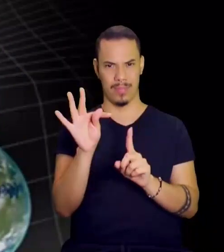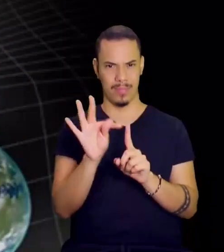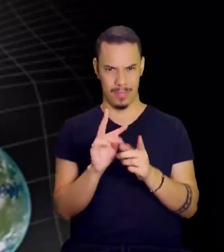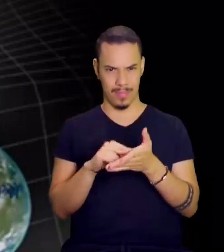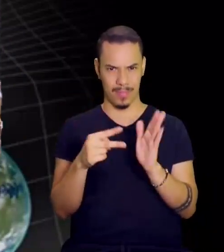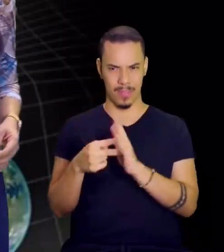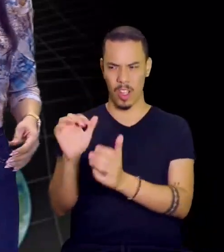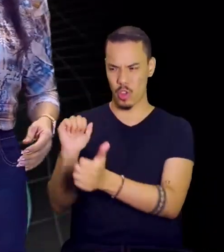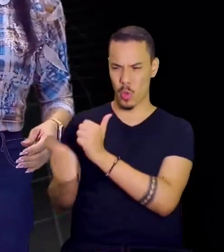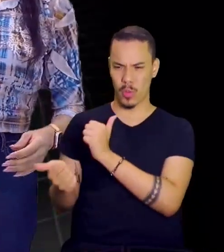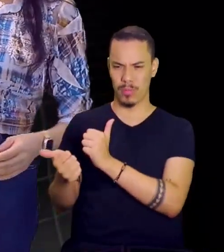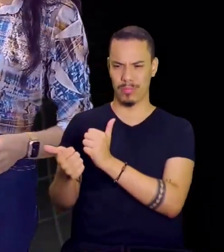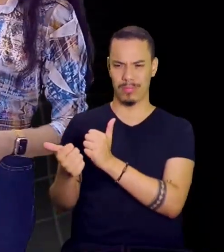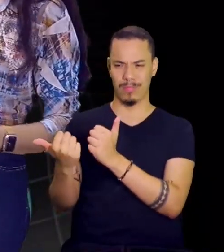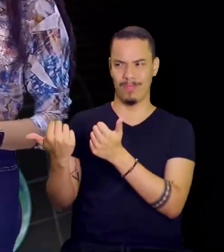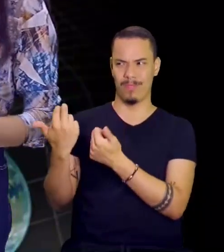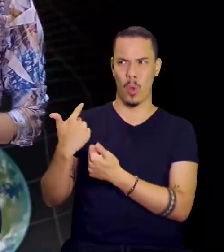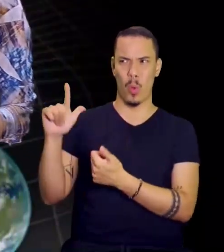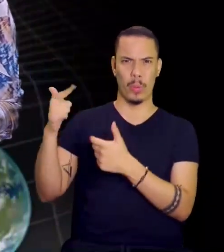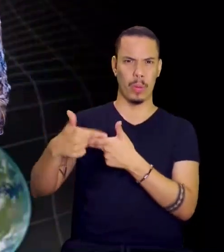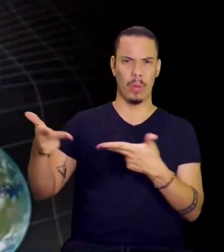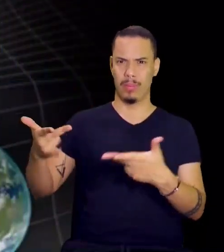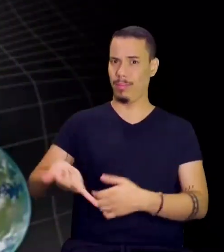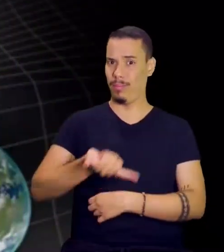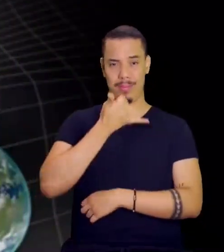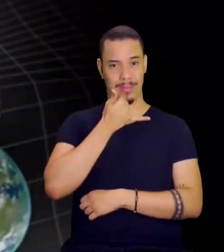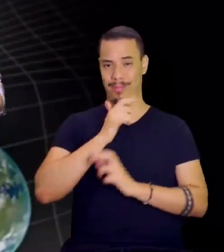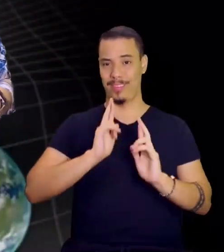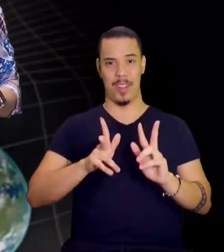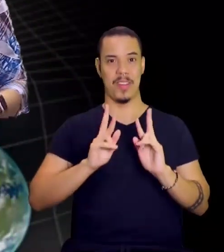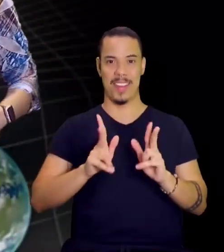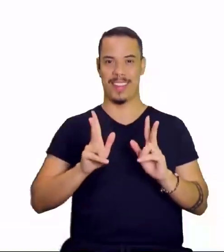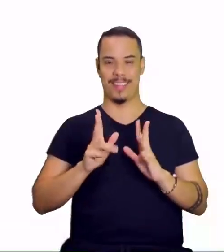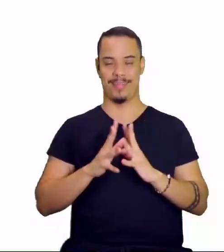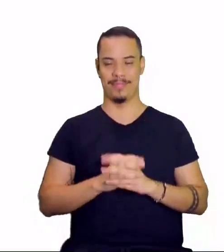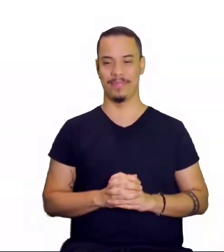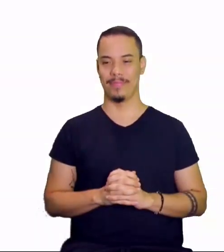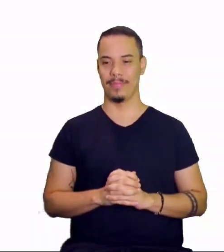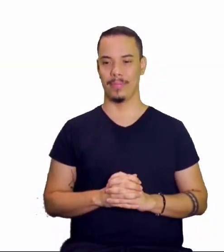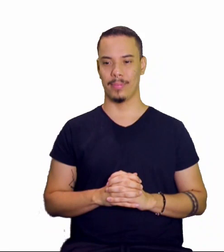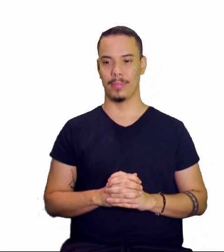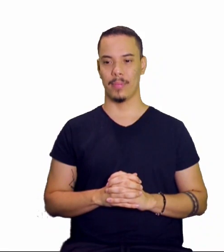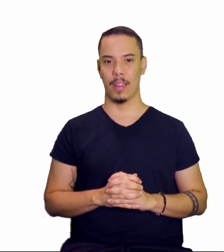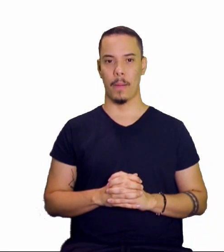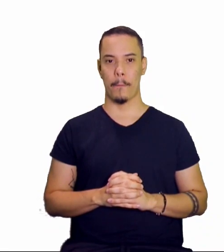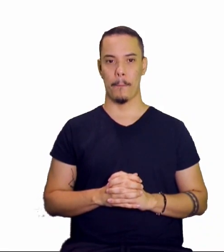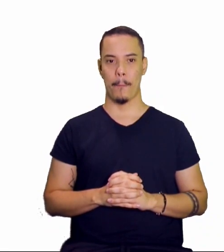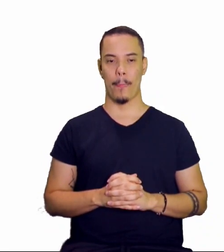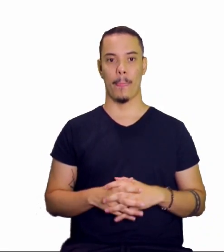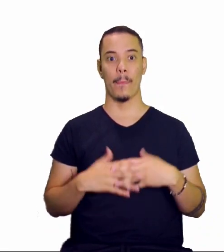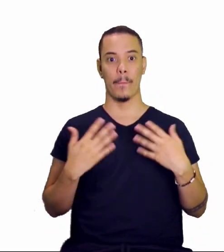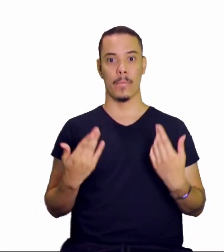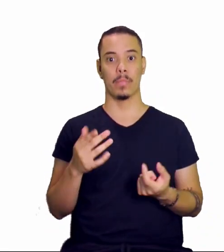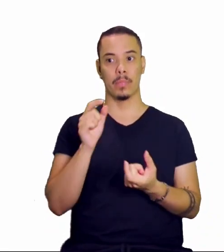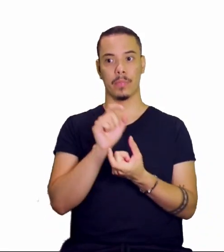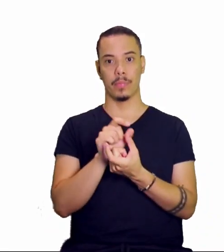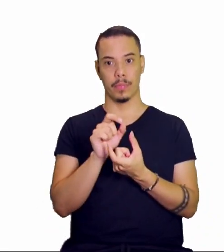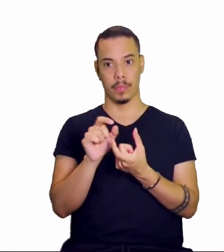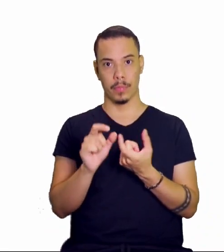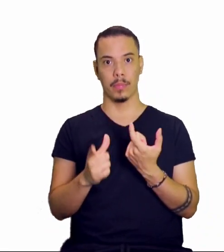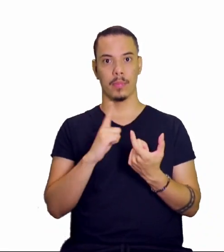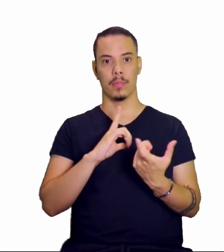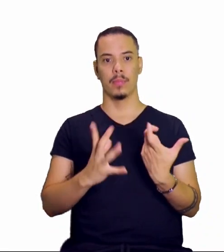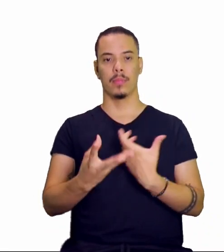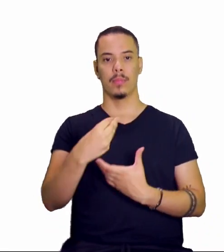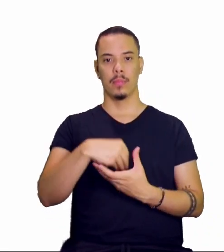dá. Aí já é força. Tá bom. Vamos ver ali, pessoal. Olha só, continuando. As unidades de medida estão